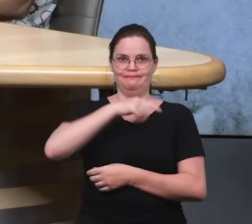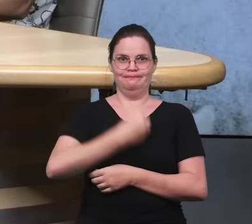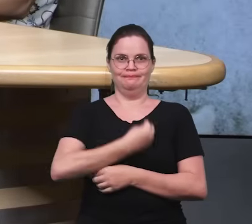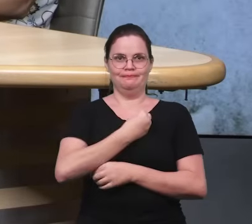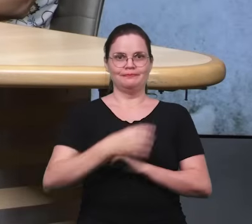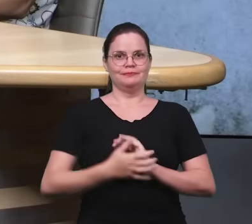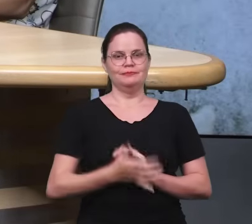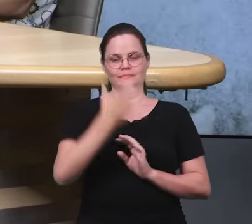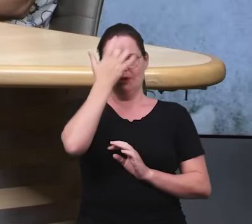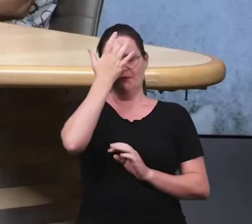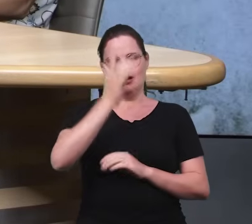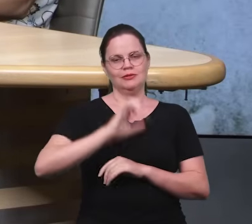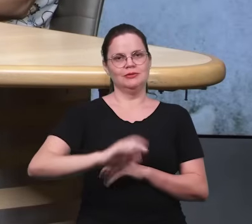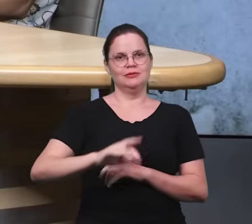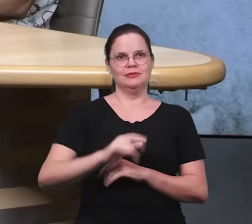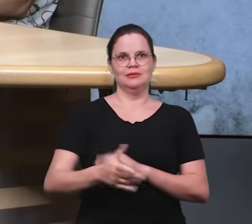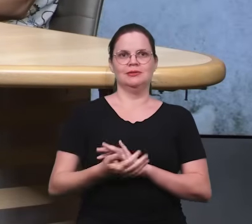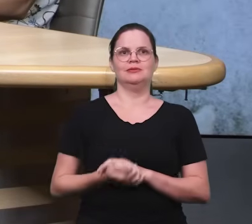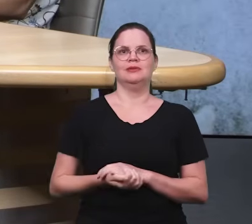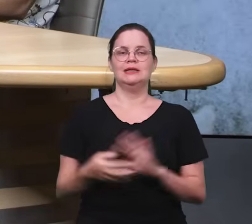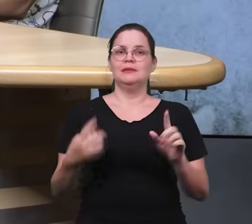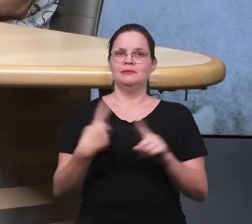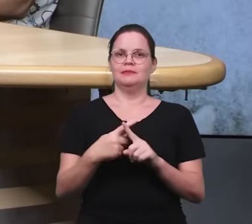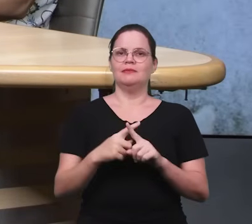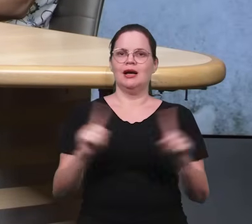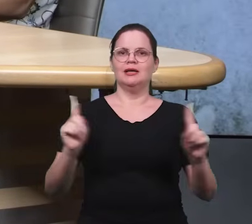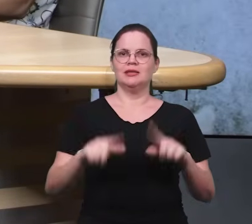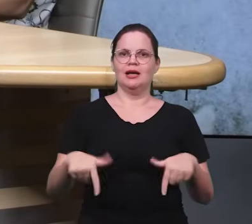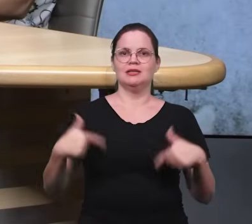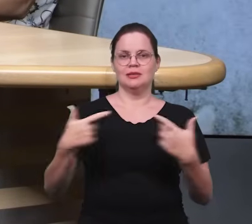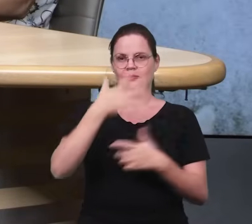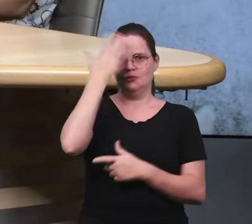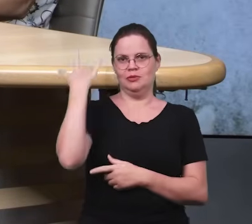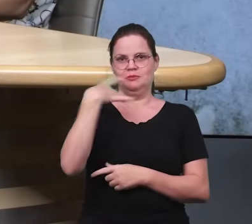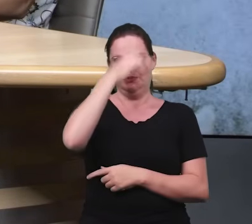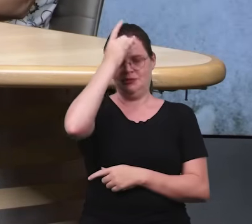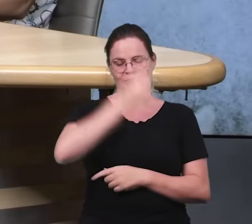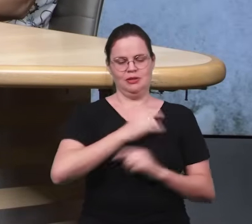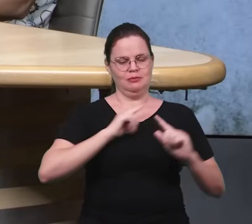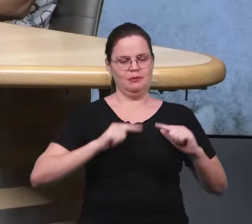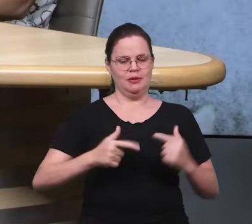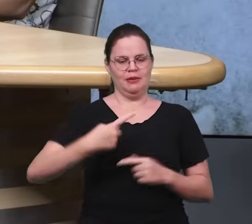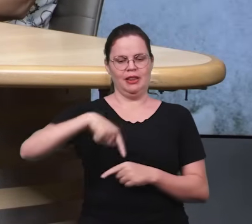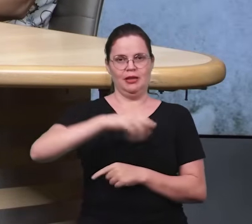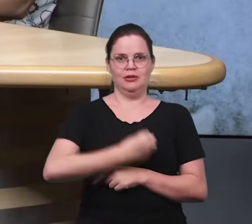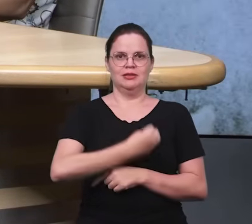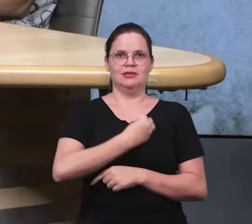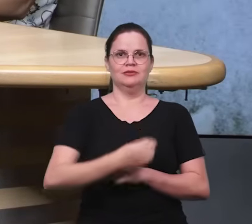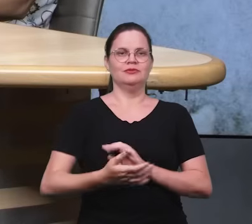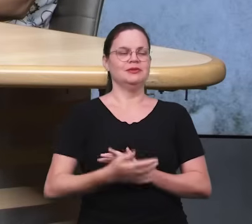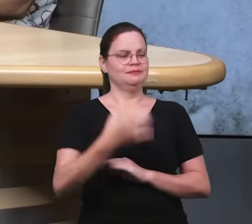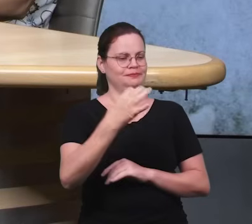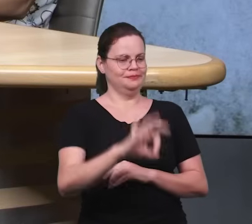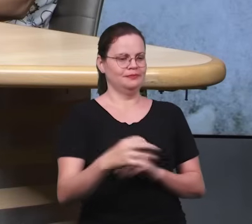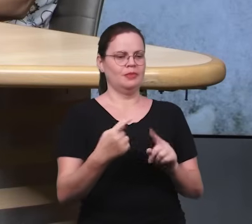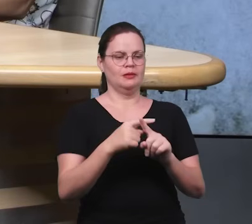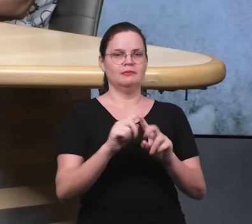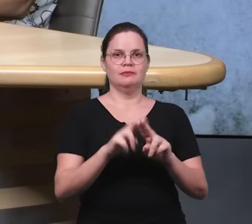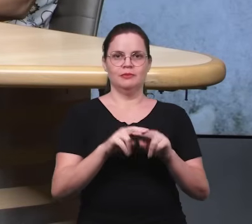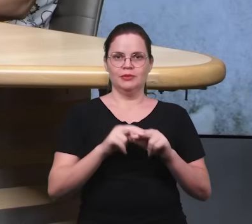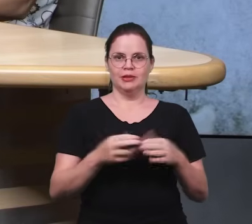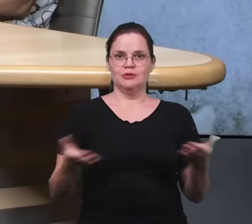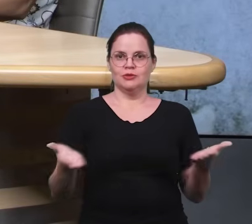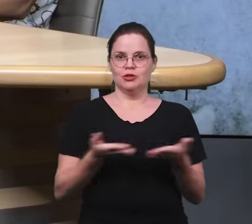fácil encontrar, mas o Espírito Santo faz esse trabalho na nossa vida, né? Exatamente. E por isso que hoje nós vamos